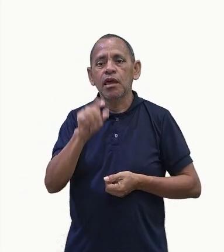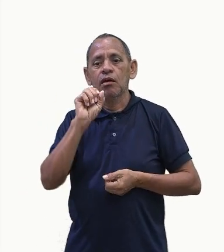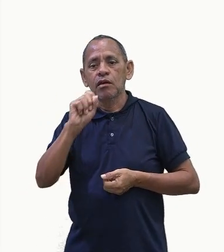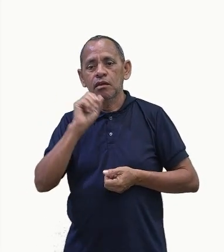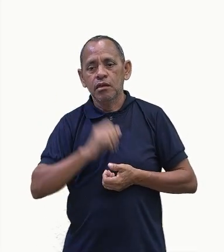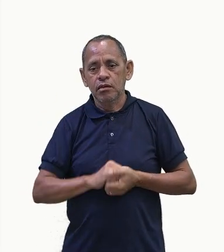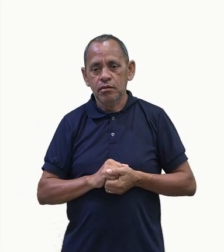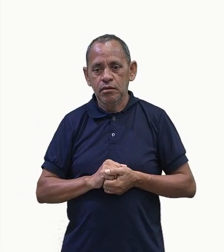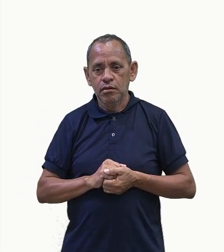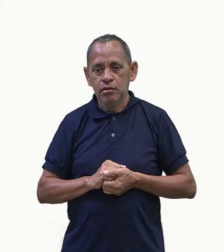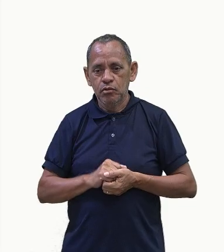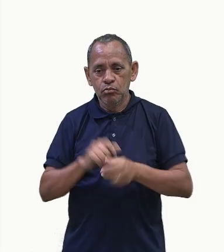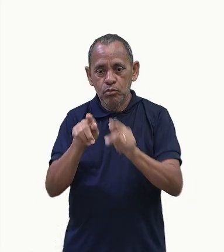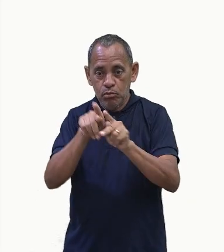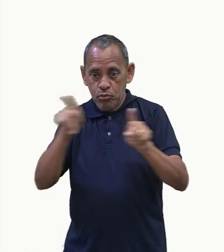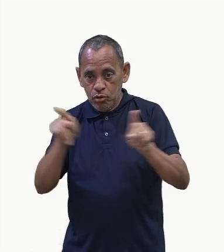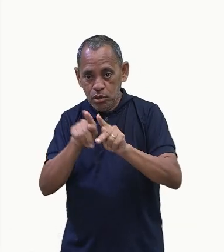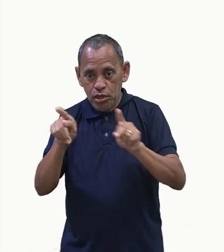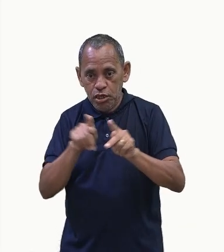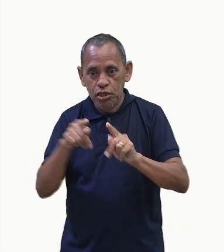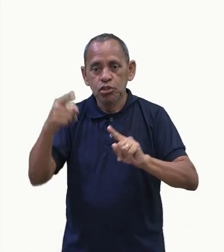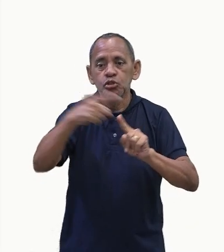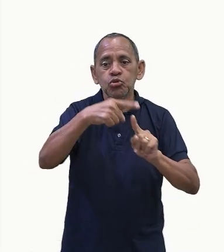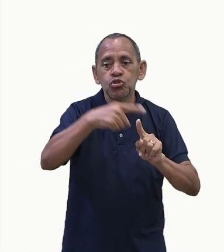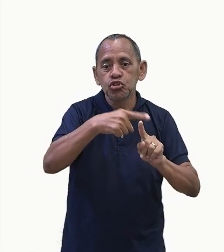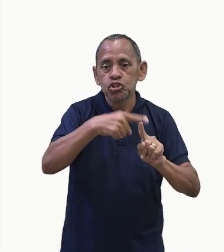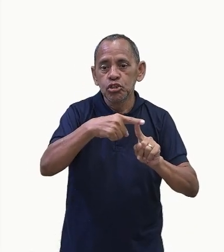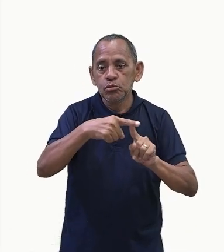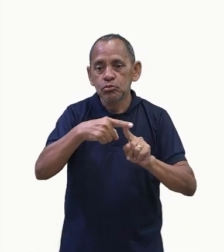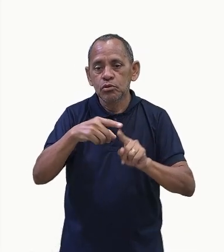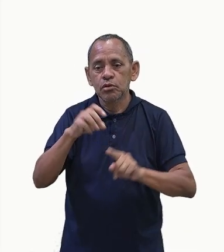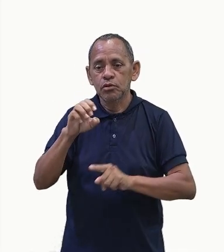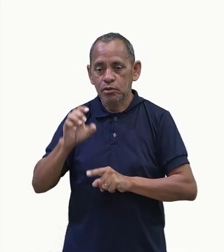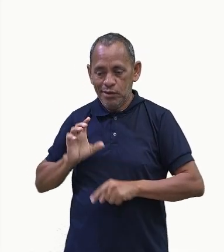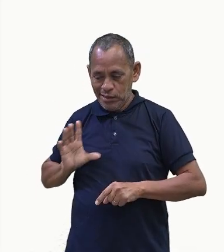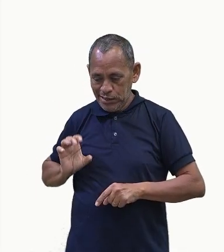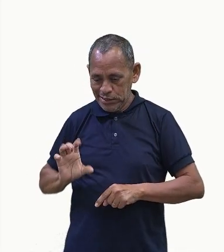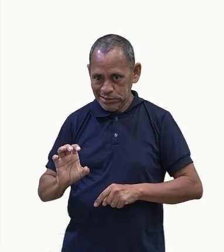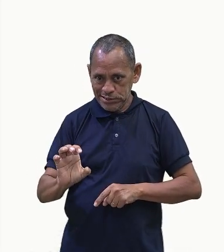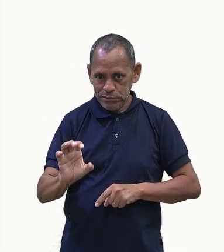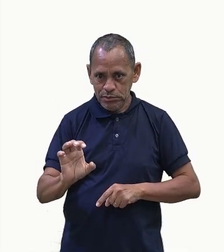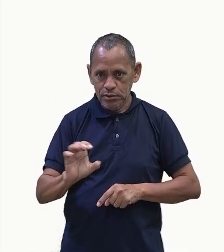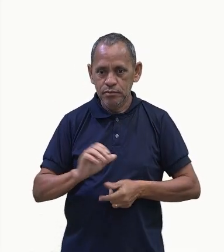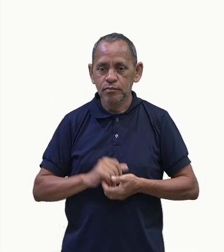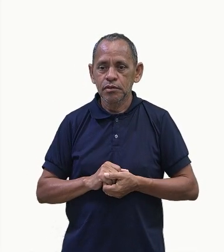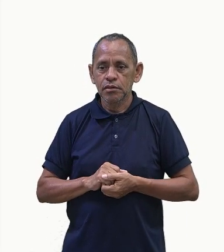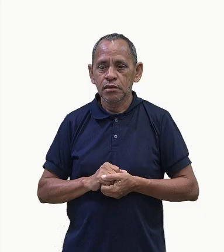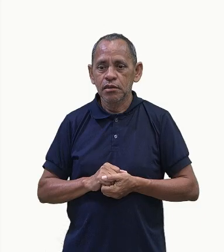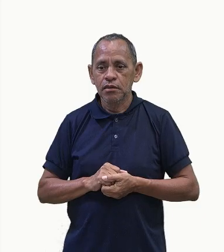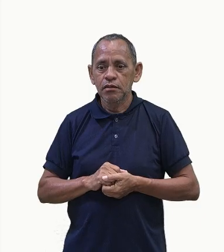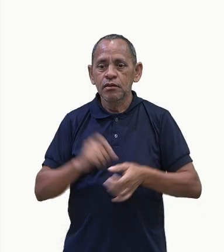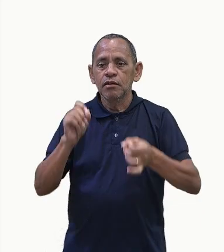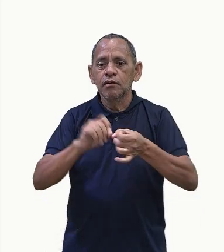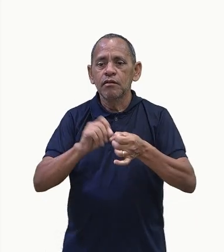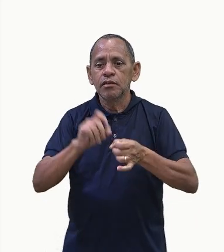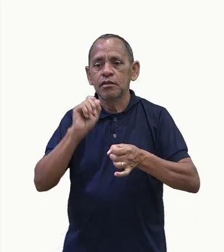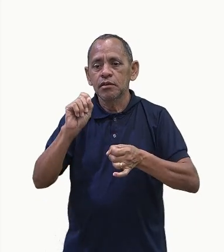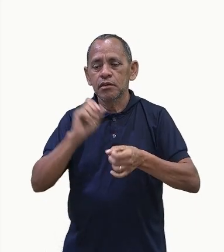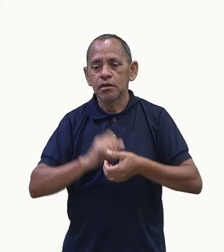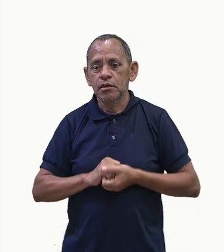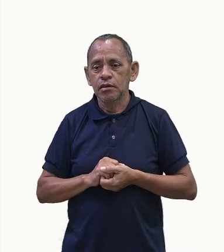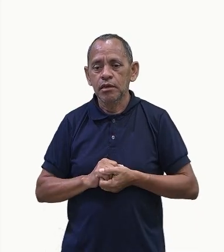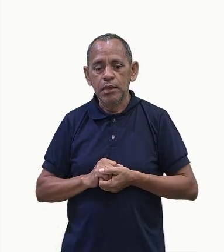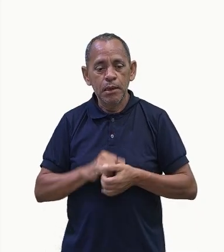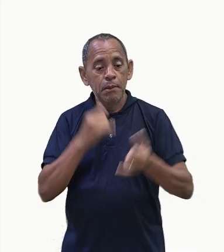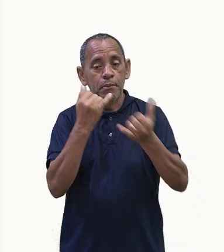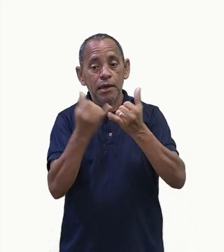uma proteína do tipo enzima, que vai fazer o quê? Como uma